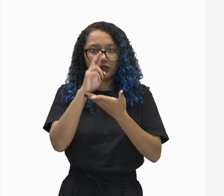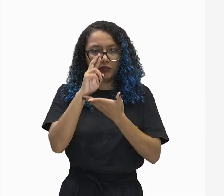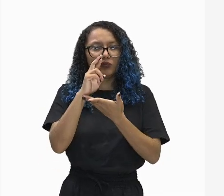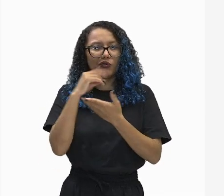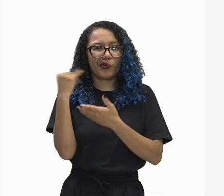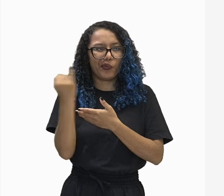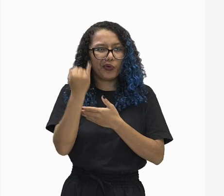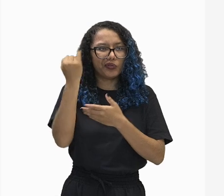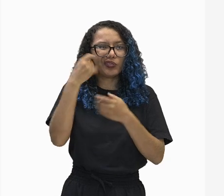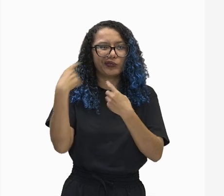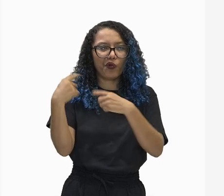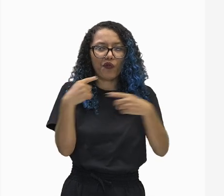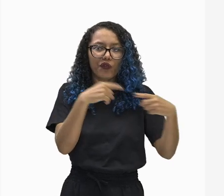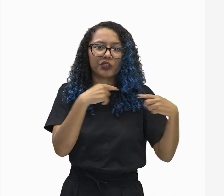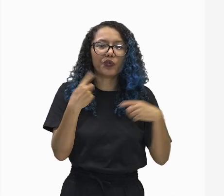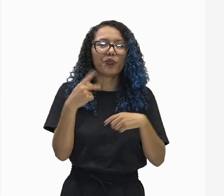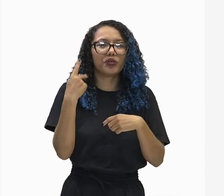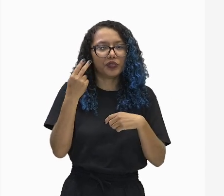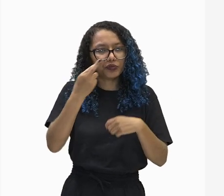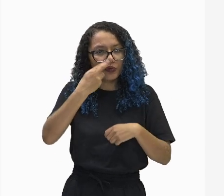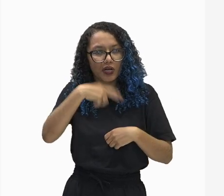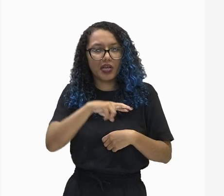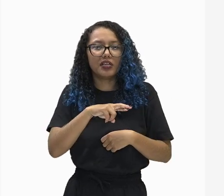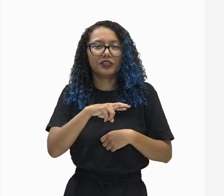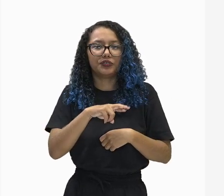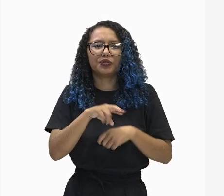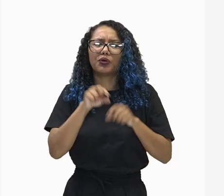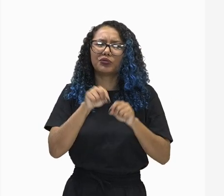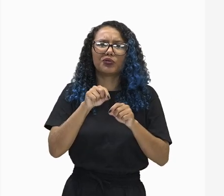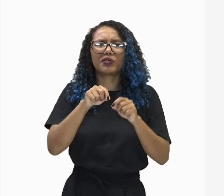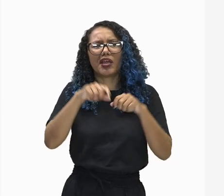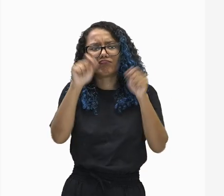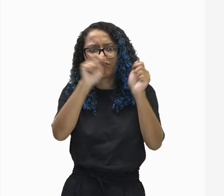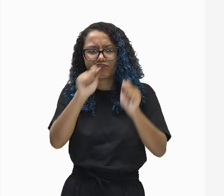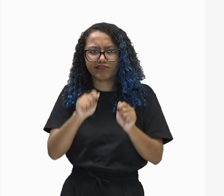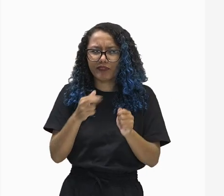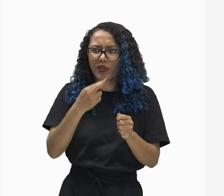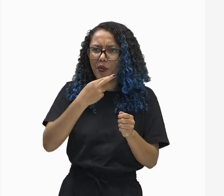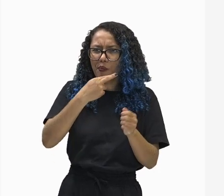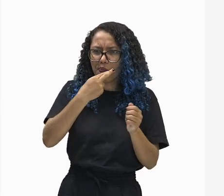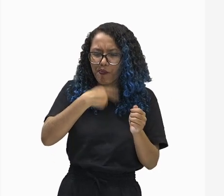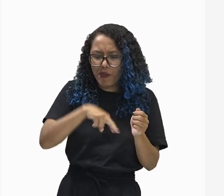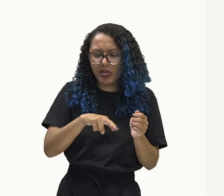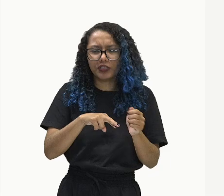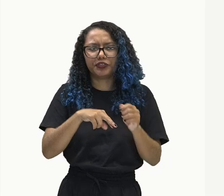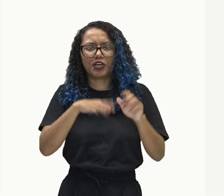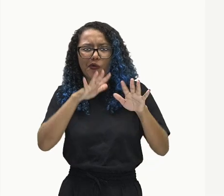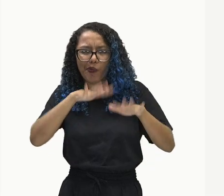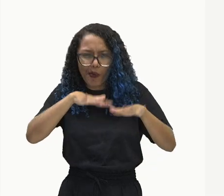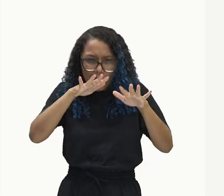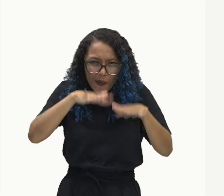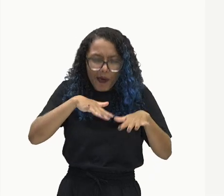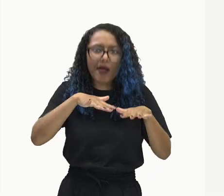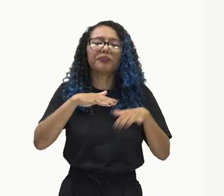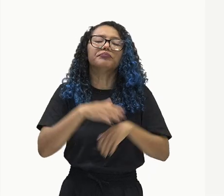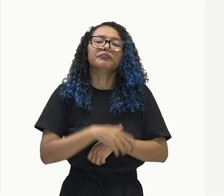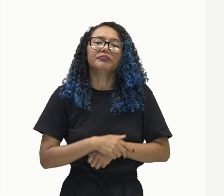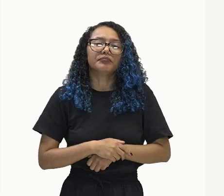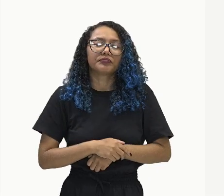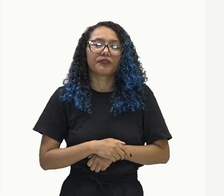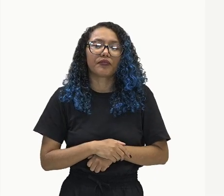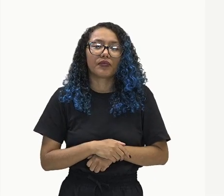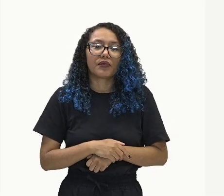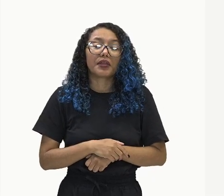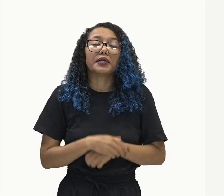ou adoração dos ícones e imagens de cunho religioso. Beleza, gente? Quando a gente está falando de